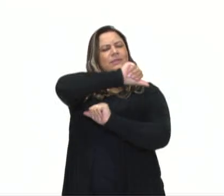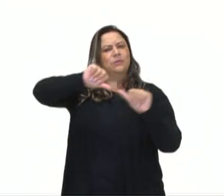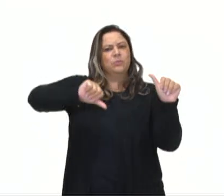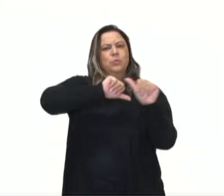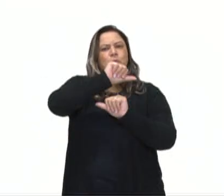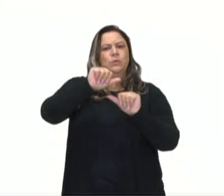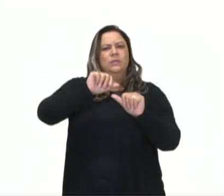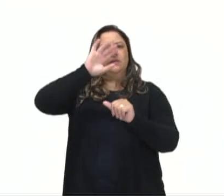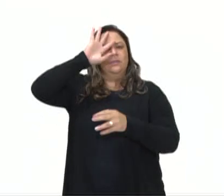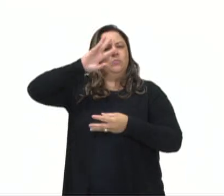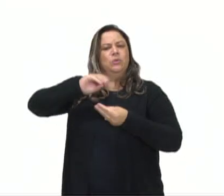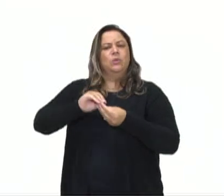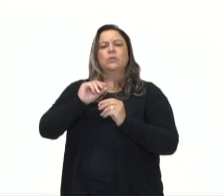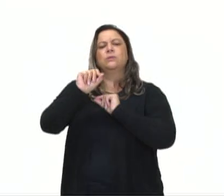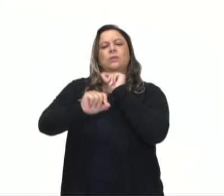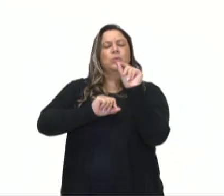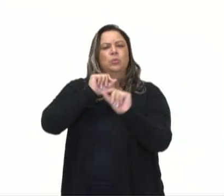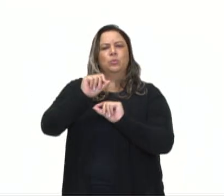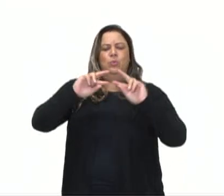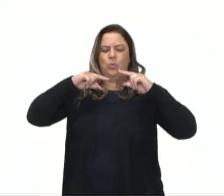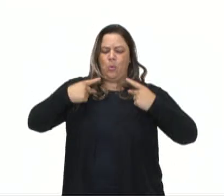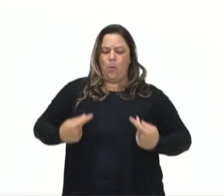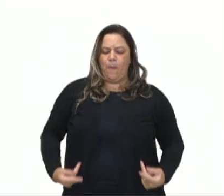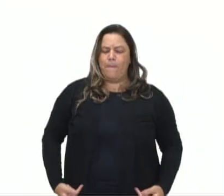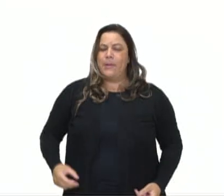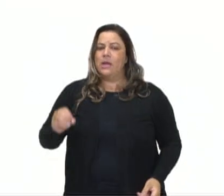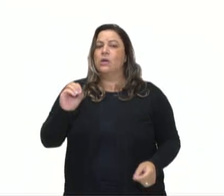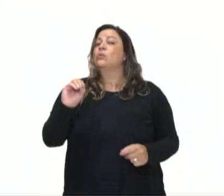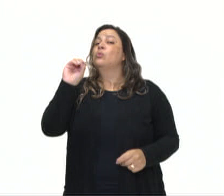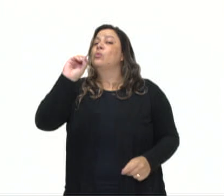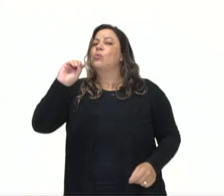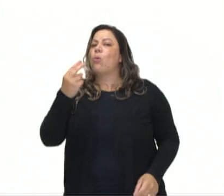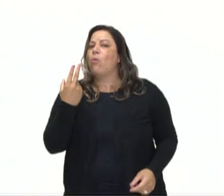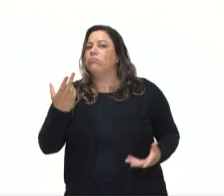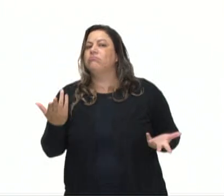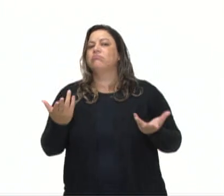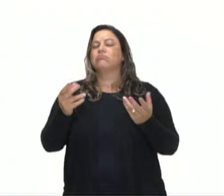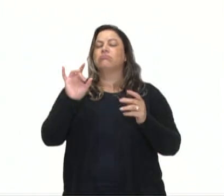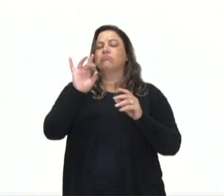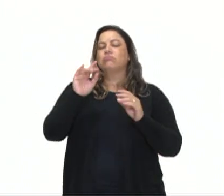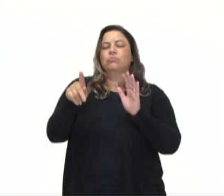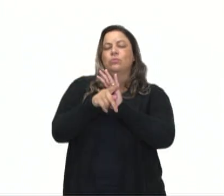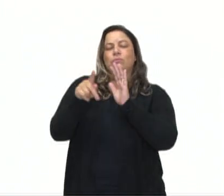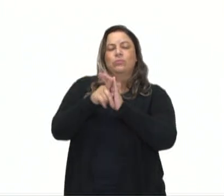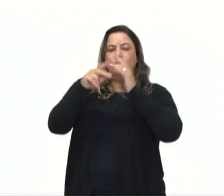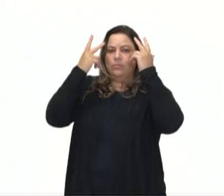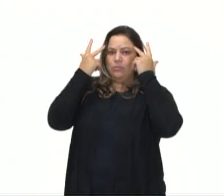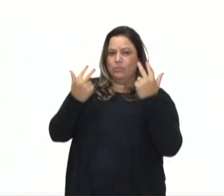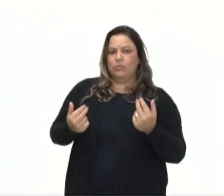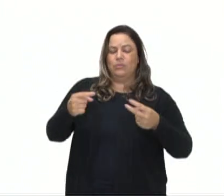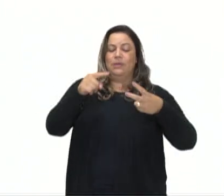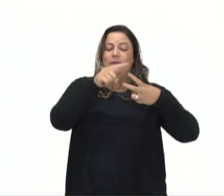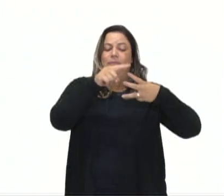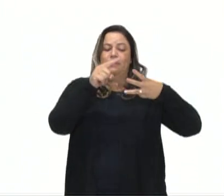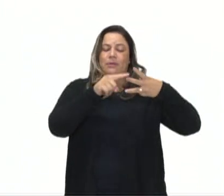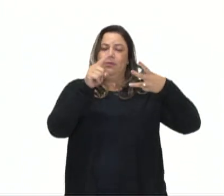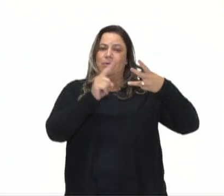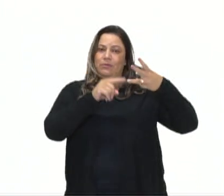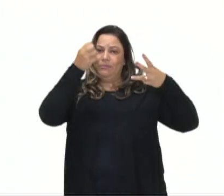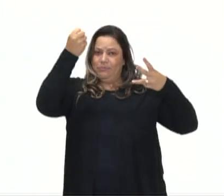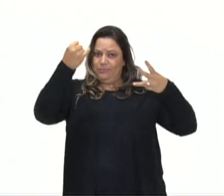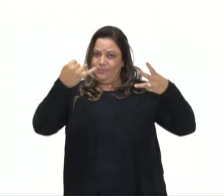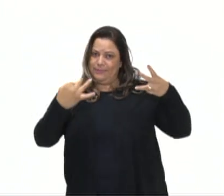ser resultado da ação do homem ou da ação da natureza. Descreva 3 causas naturais